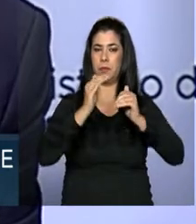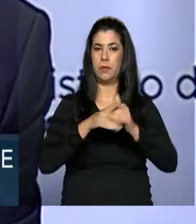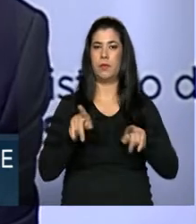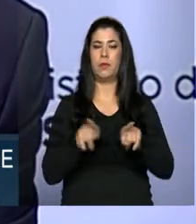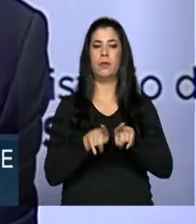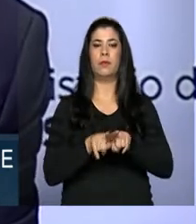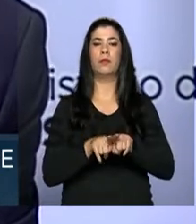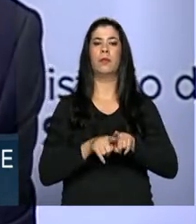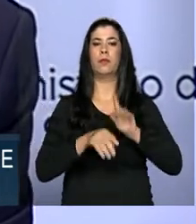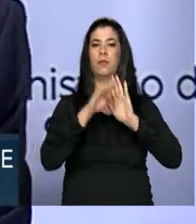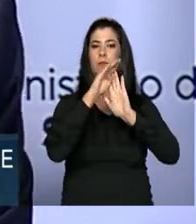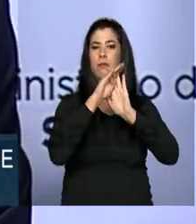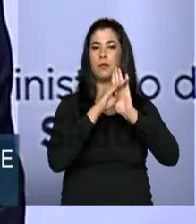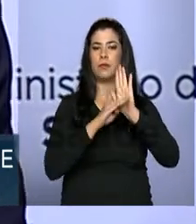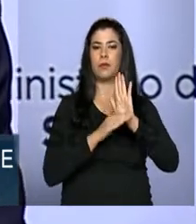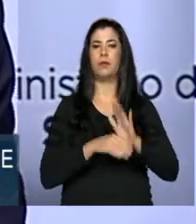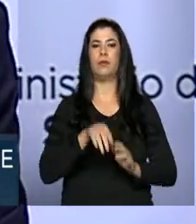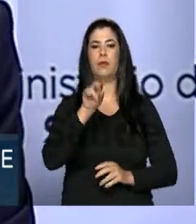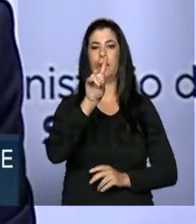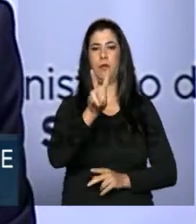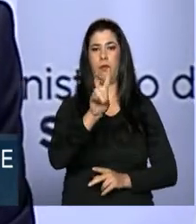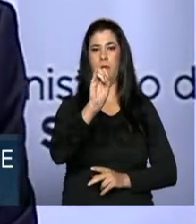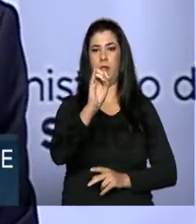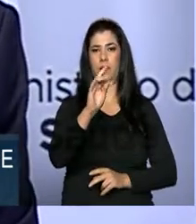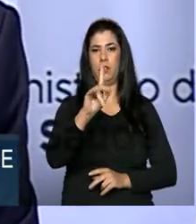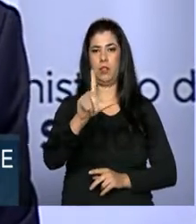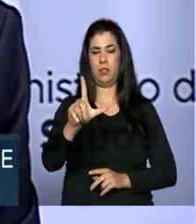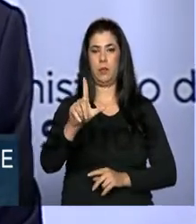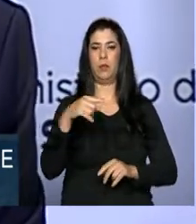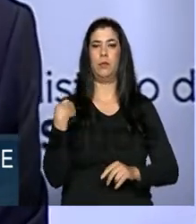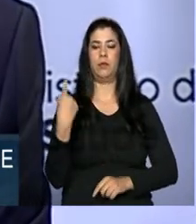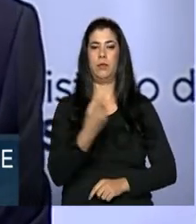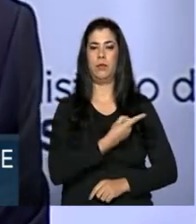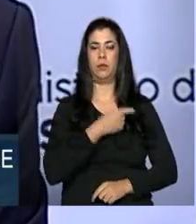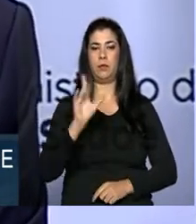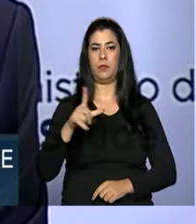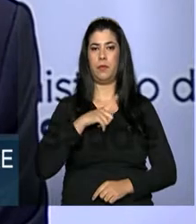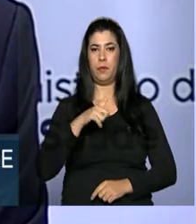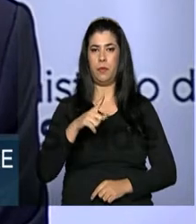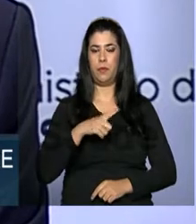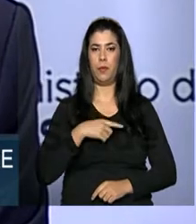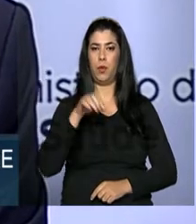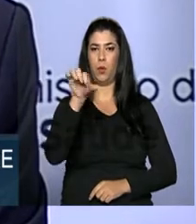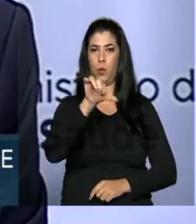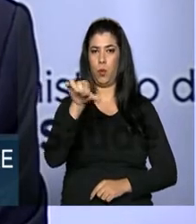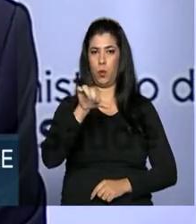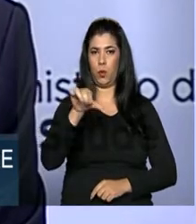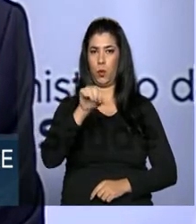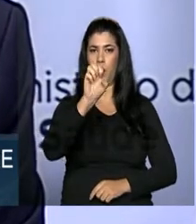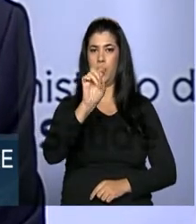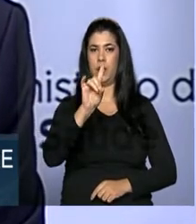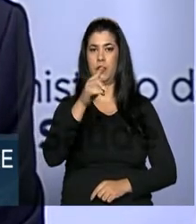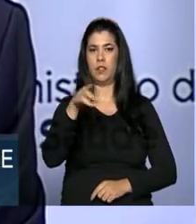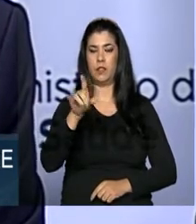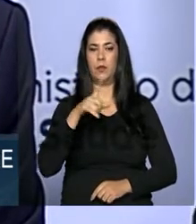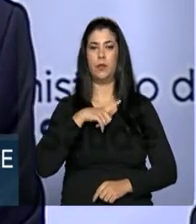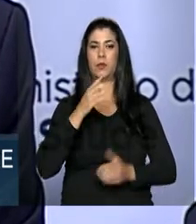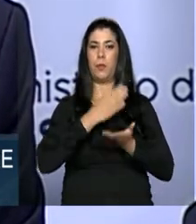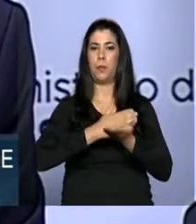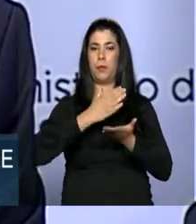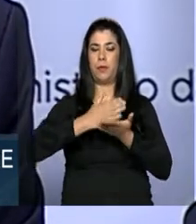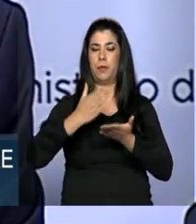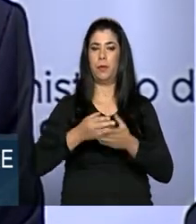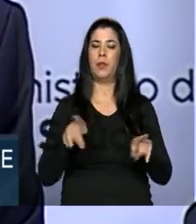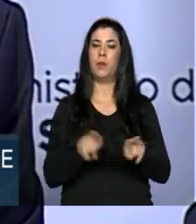série histórica do Vigitel, né? Nós estamos indo para a nona edição. Isso permite a gente